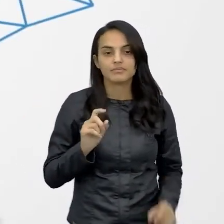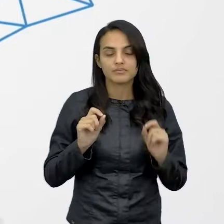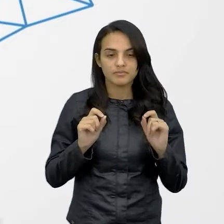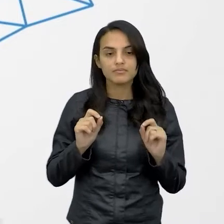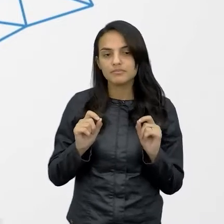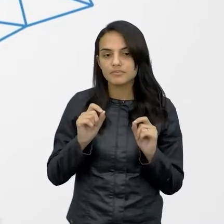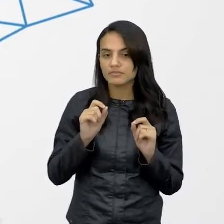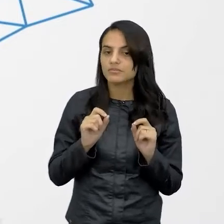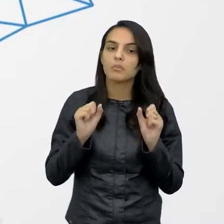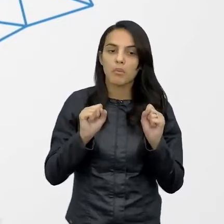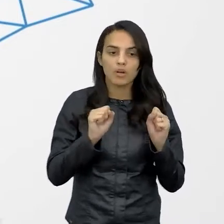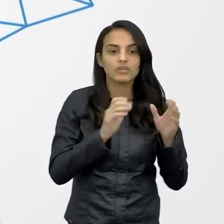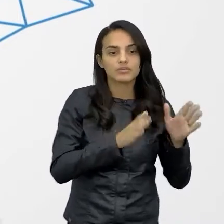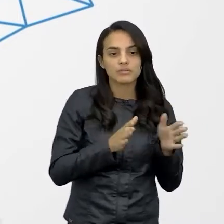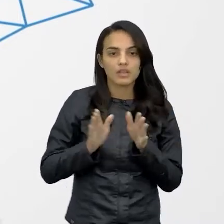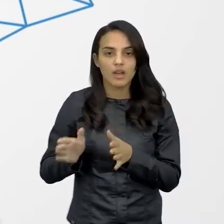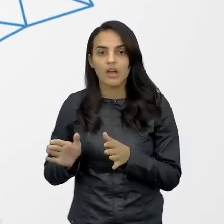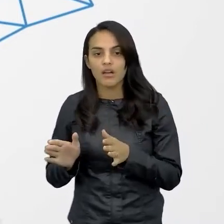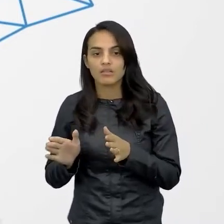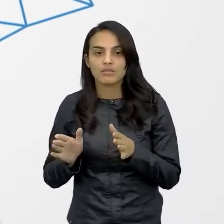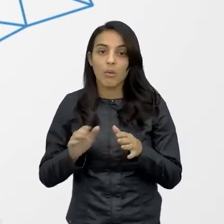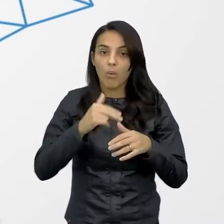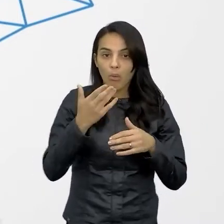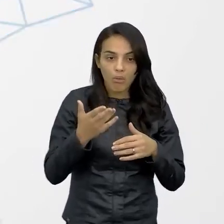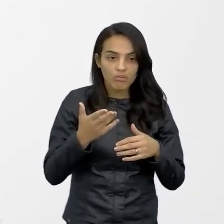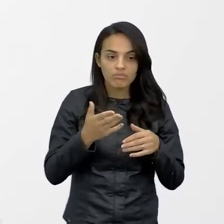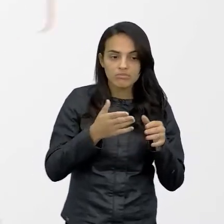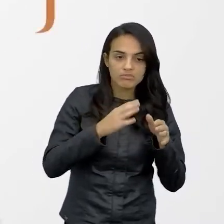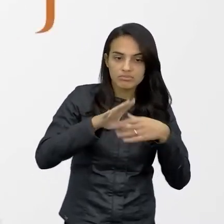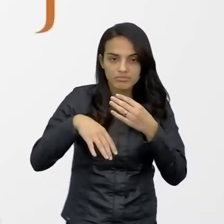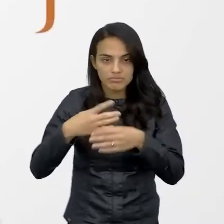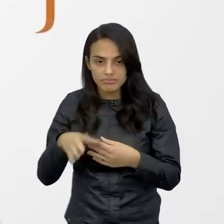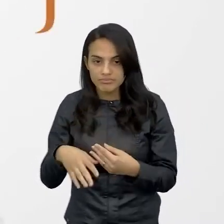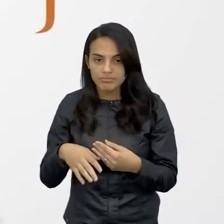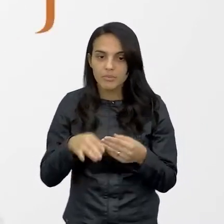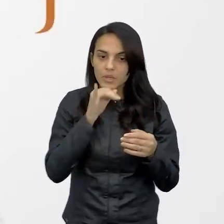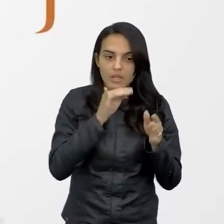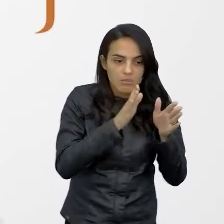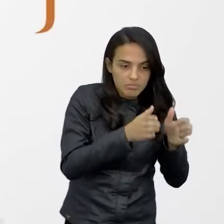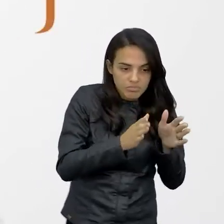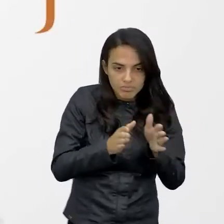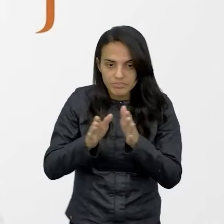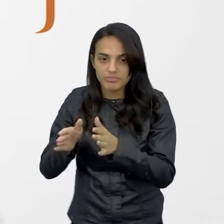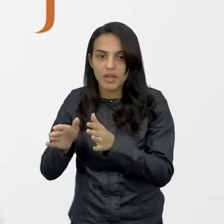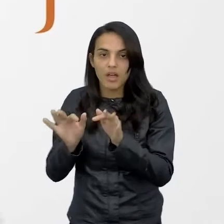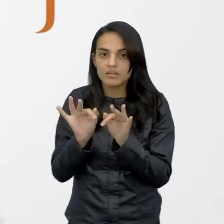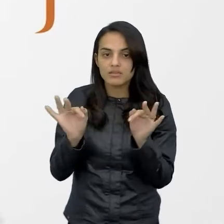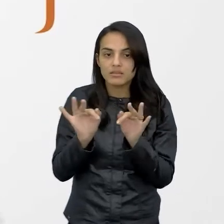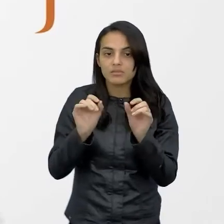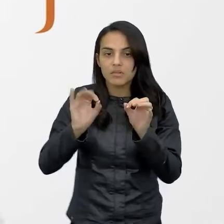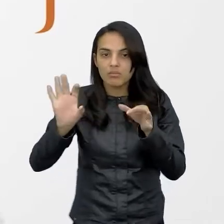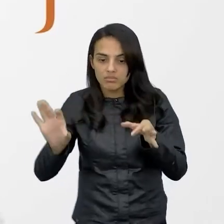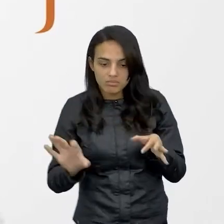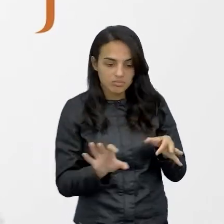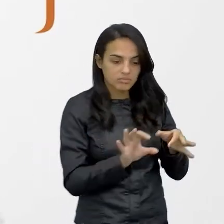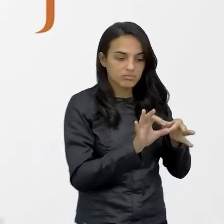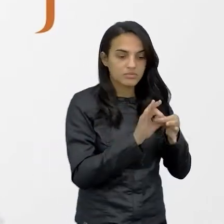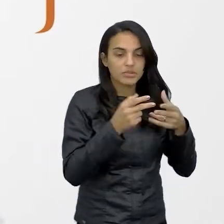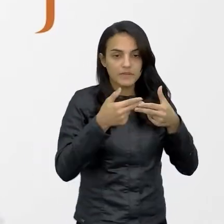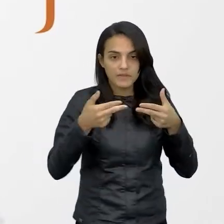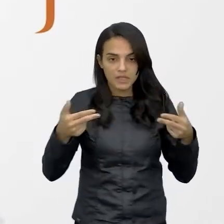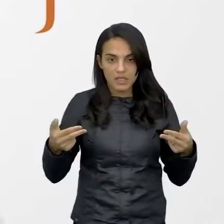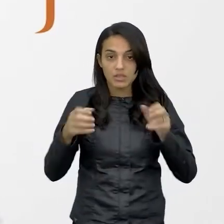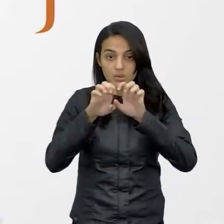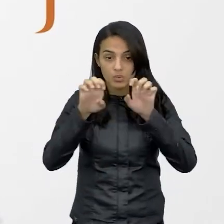partes podem ser ordenadas ou desordenadas. Um sistema não ordenado é simplesmente um conjunto de coisas, porque não